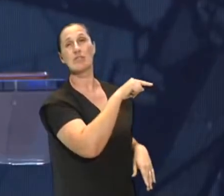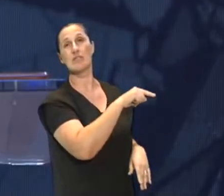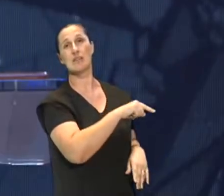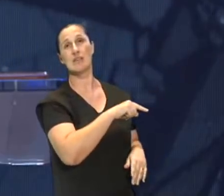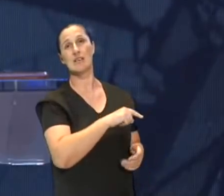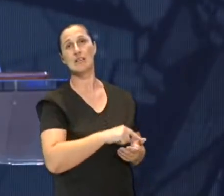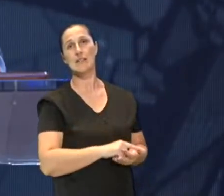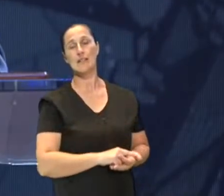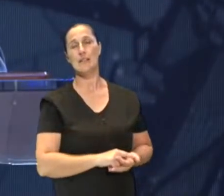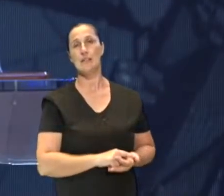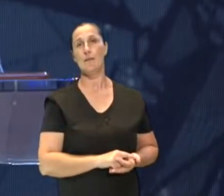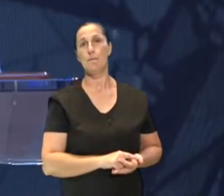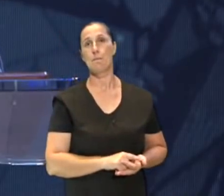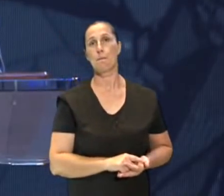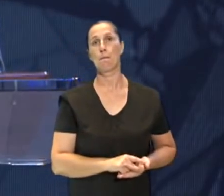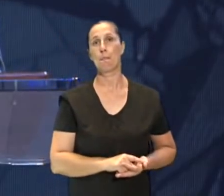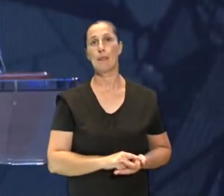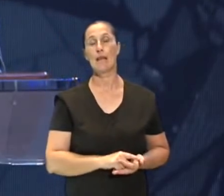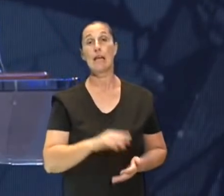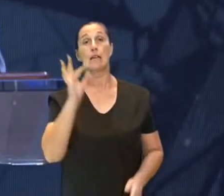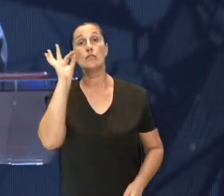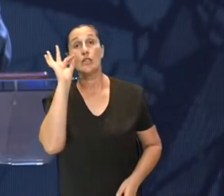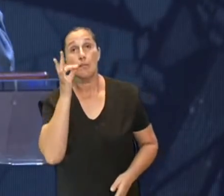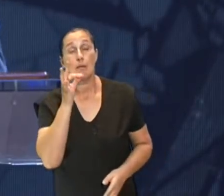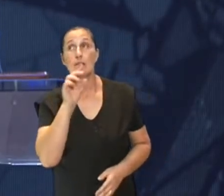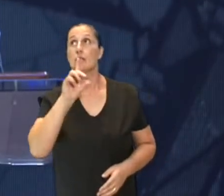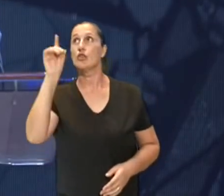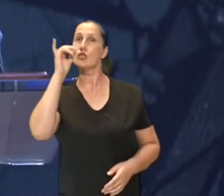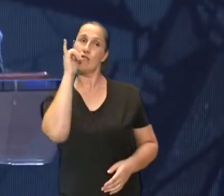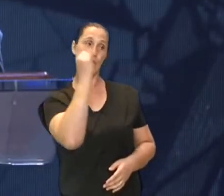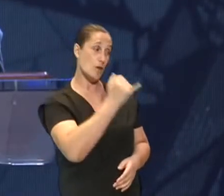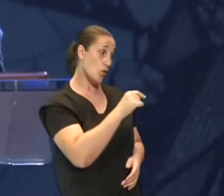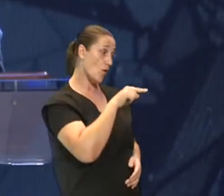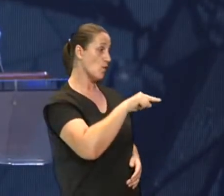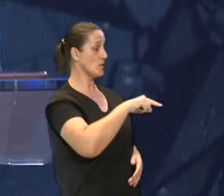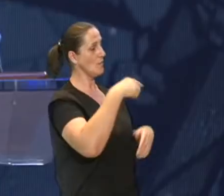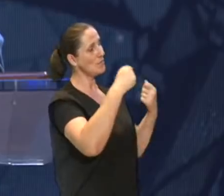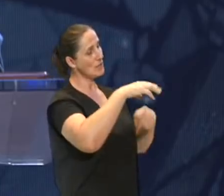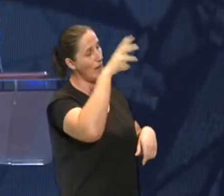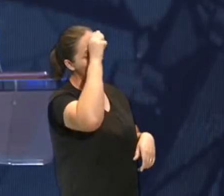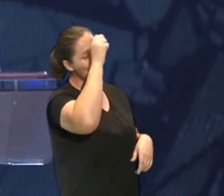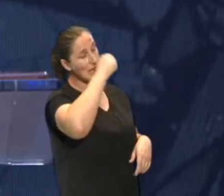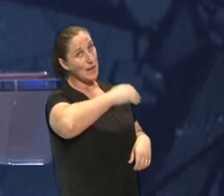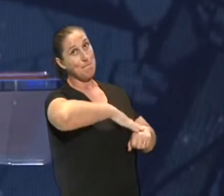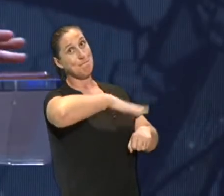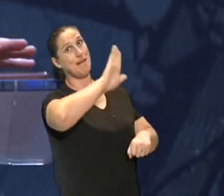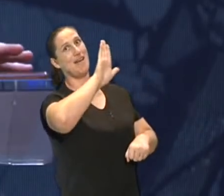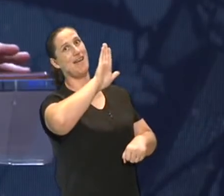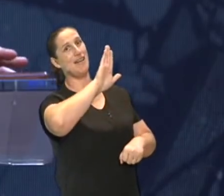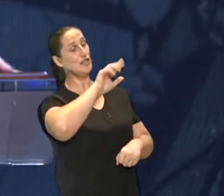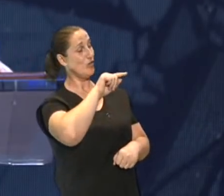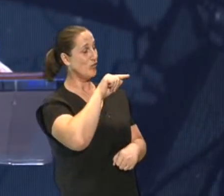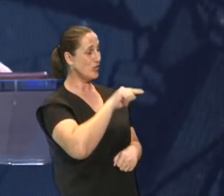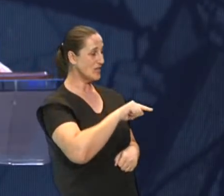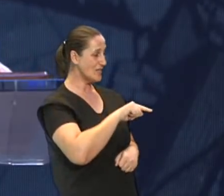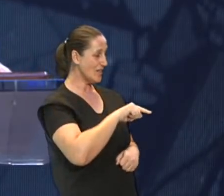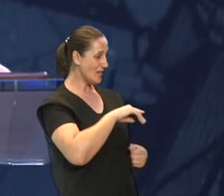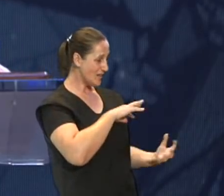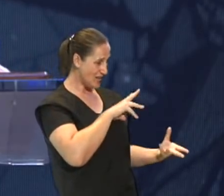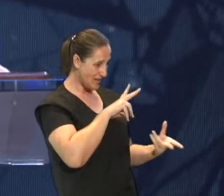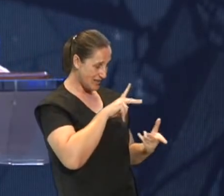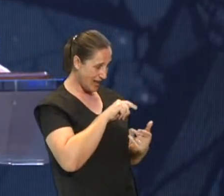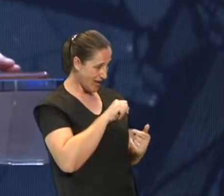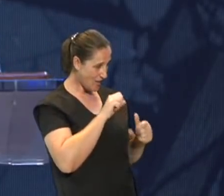filho, você tem que aprender uma lição maior, que você só está de passagem por essa